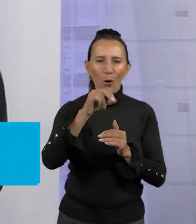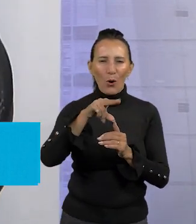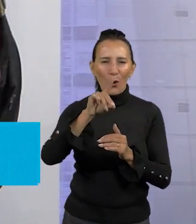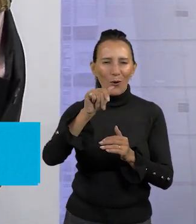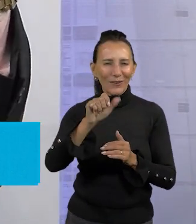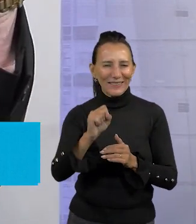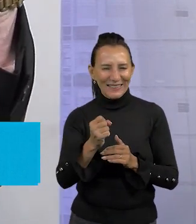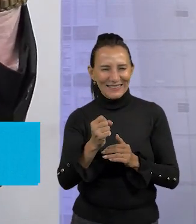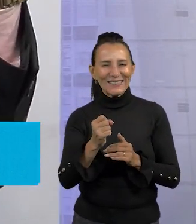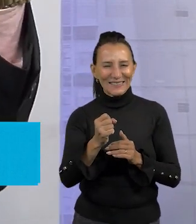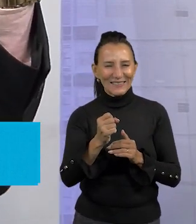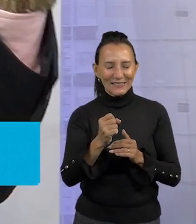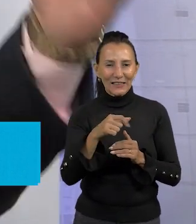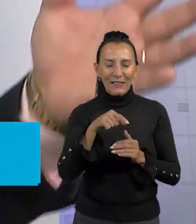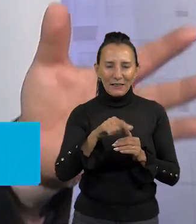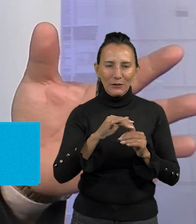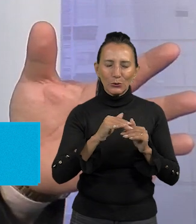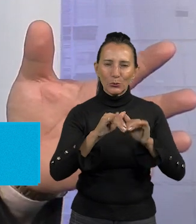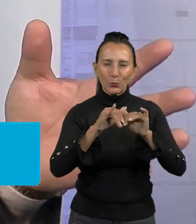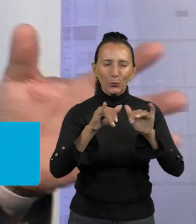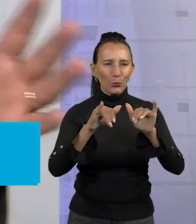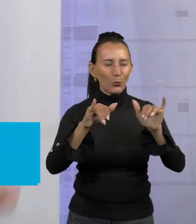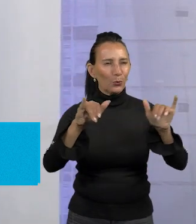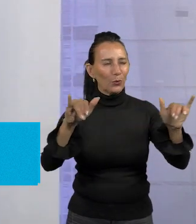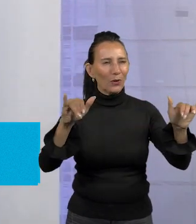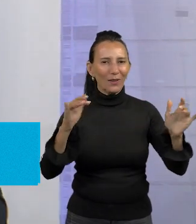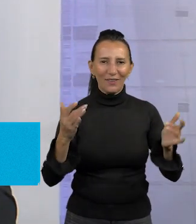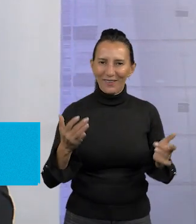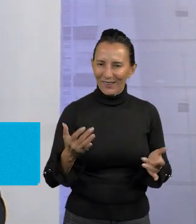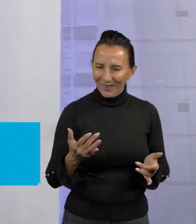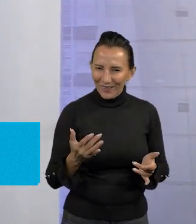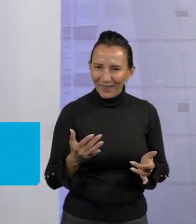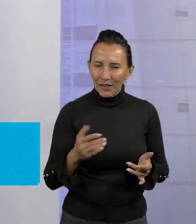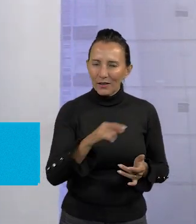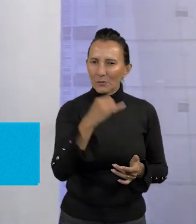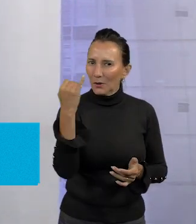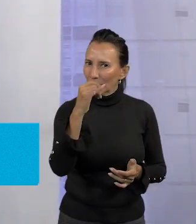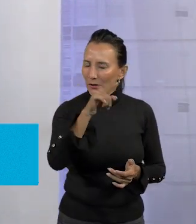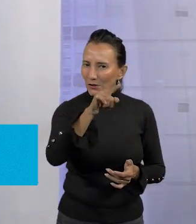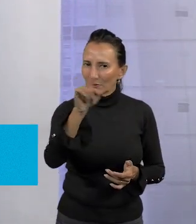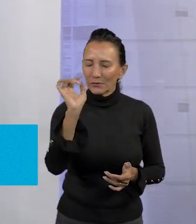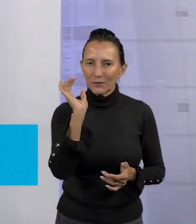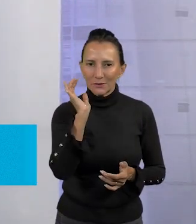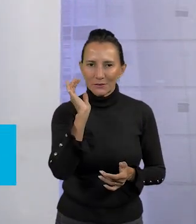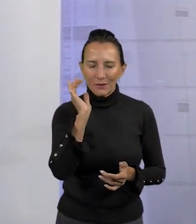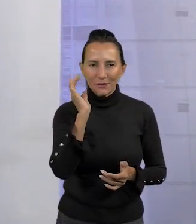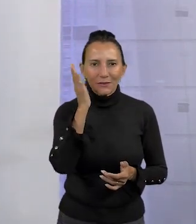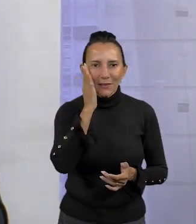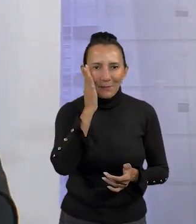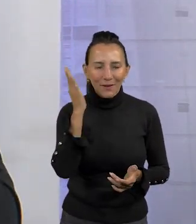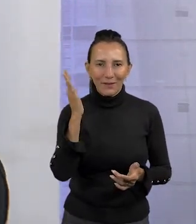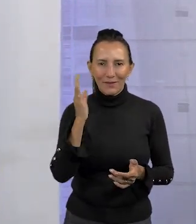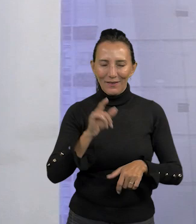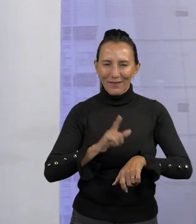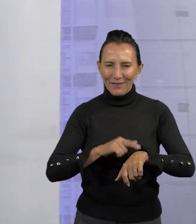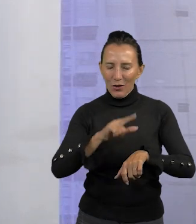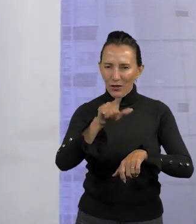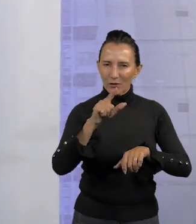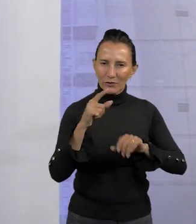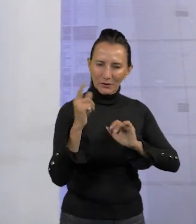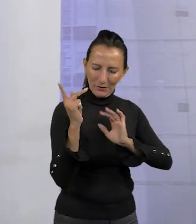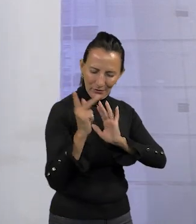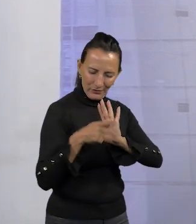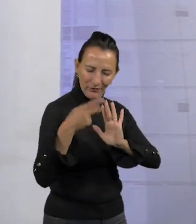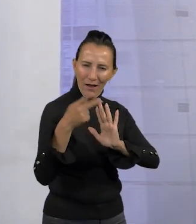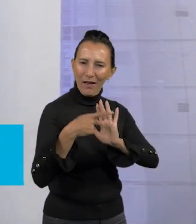essas ondas elas se perpetuam é importante você saber que quando você abre a sua boca para verbalizar para